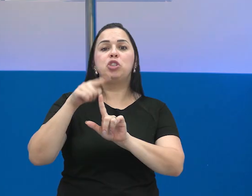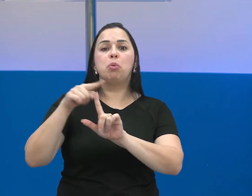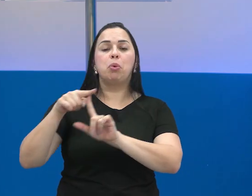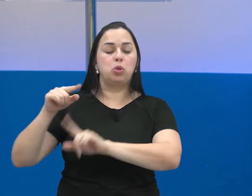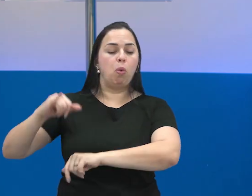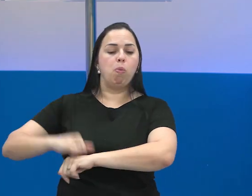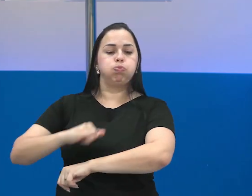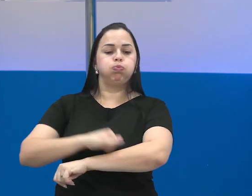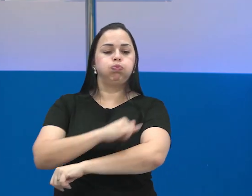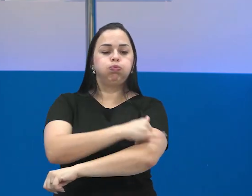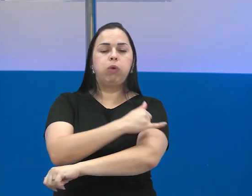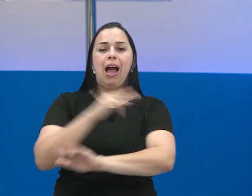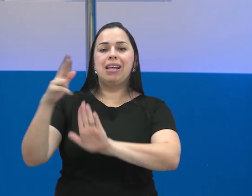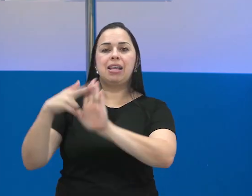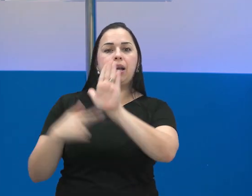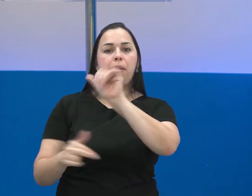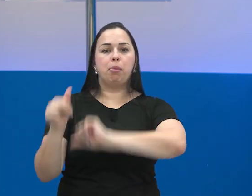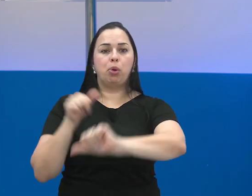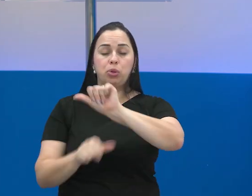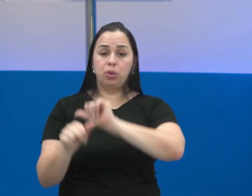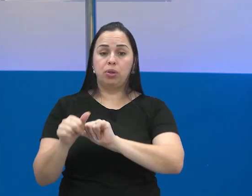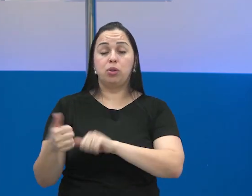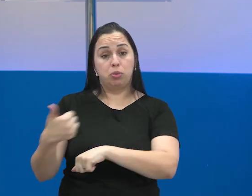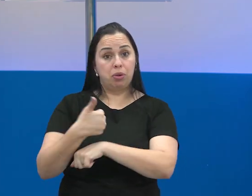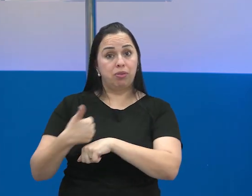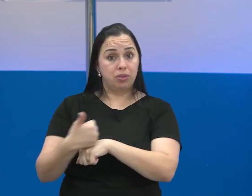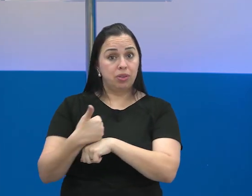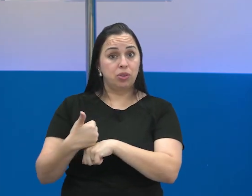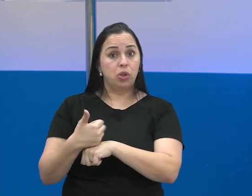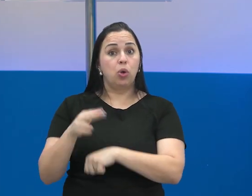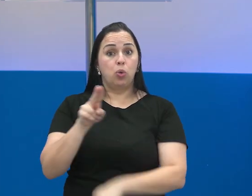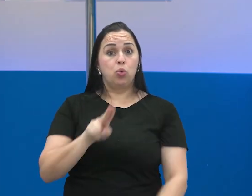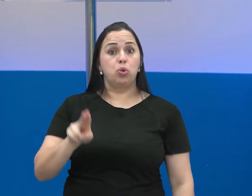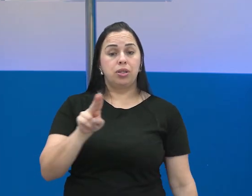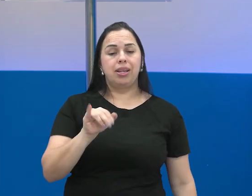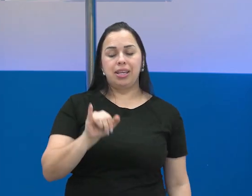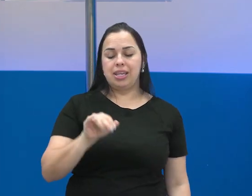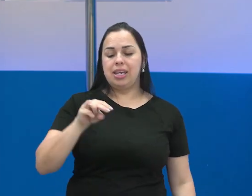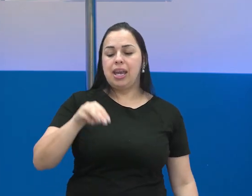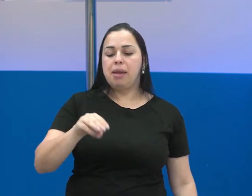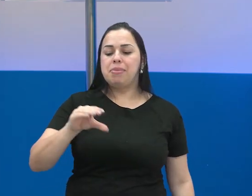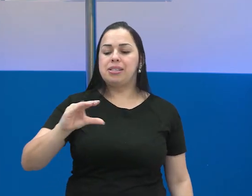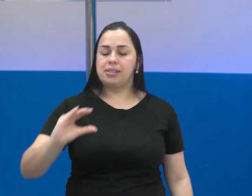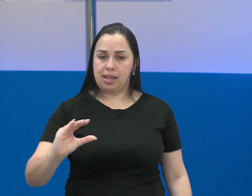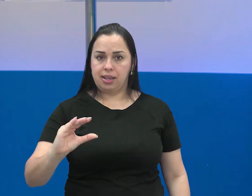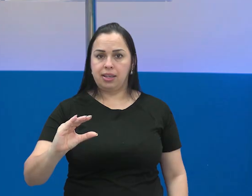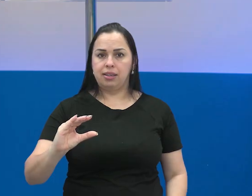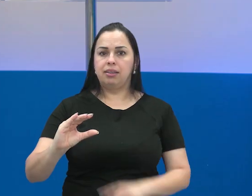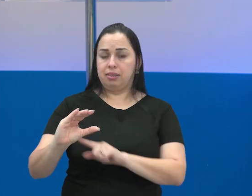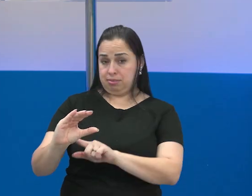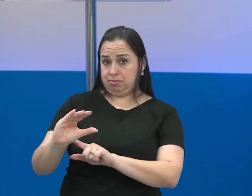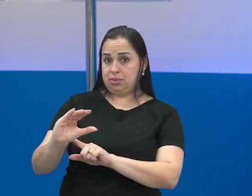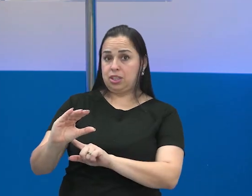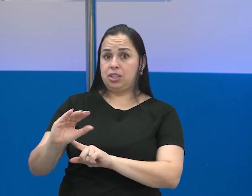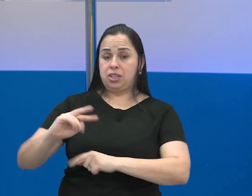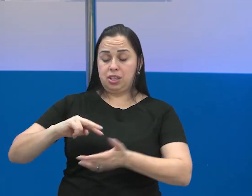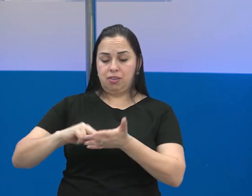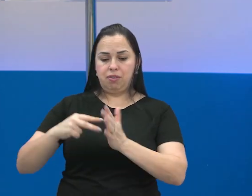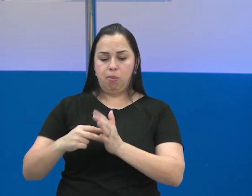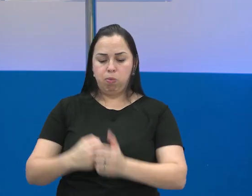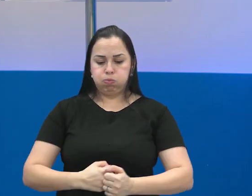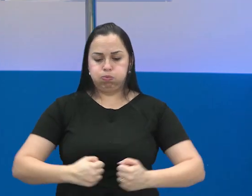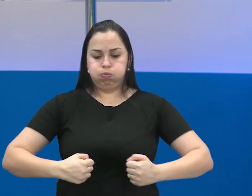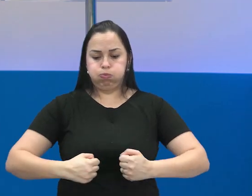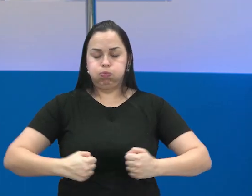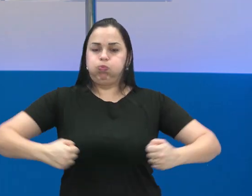diagnóstico da obesidade. Atualmente, especialistas usam o chamado IMC, que é o Índice de Massa Corporal,